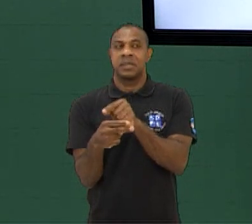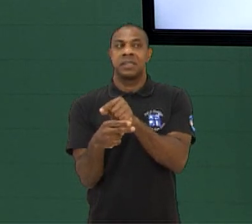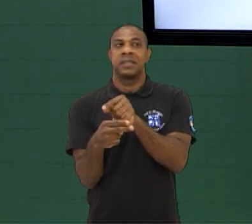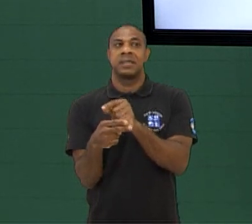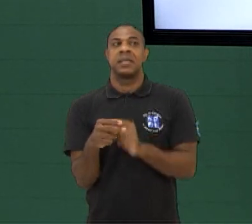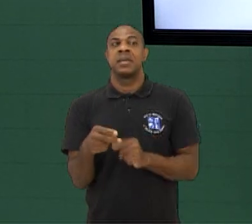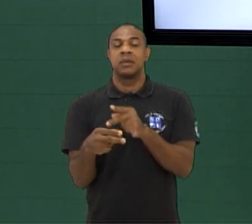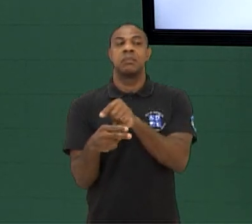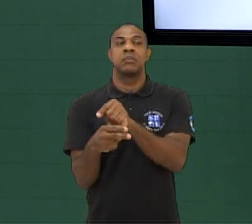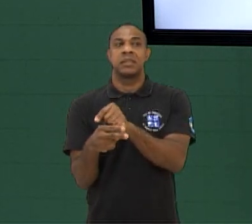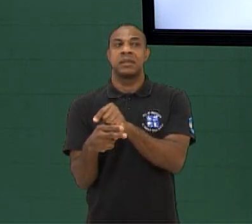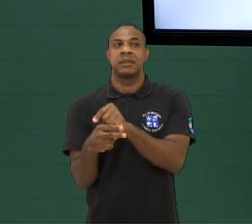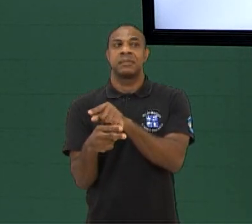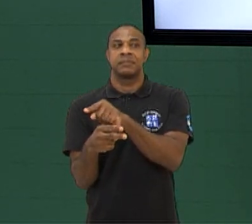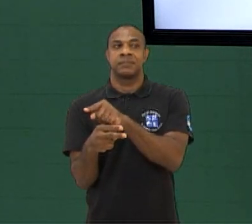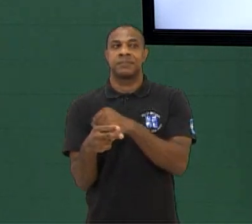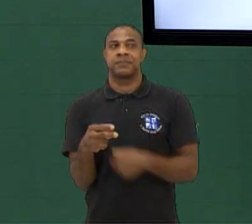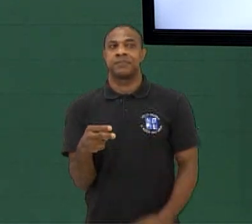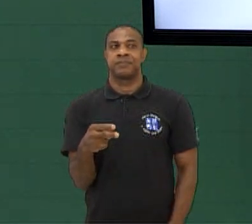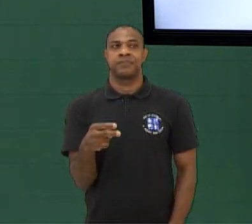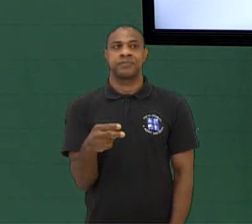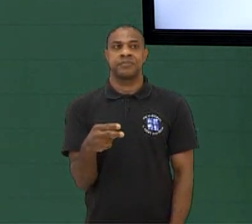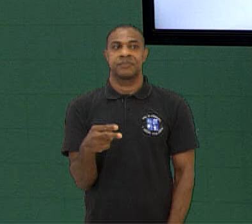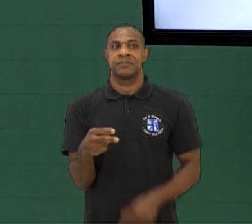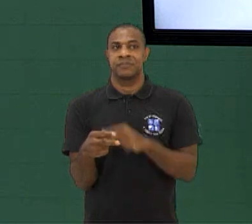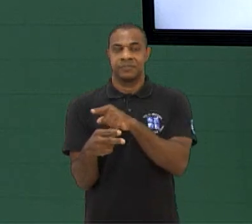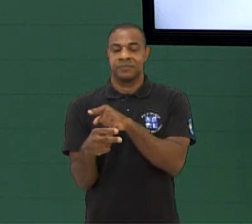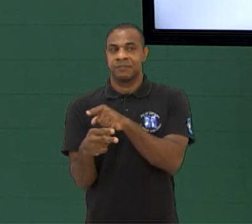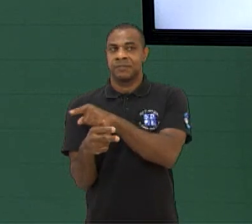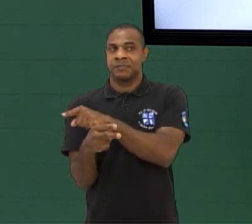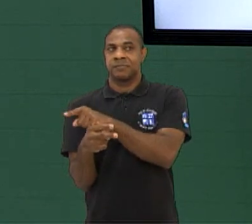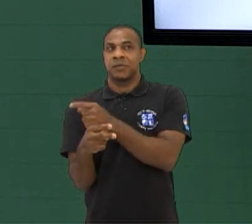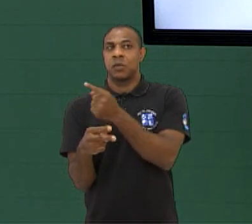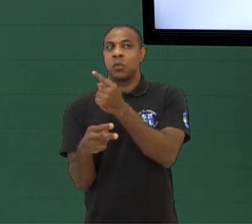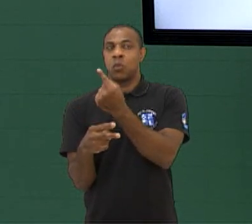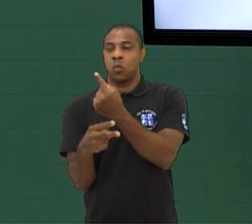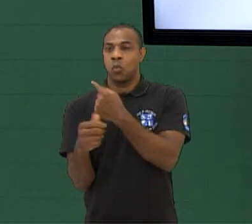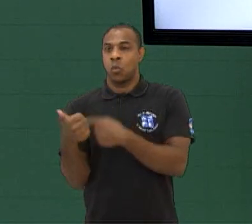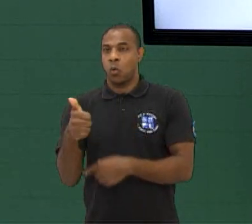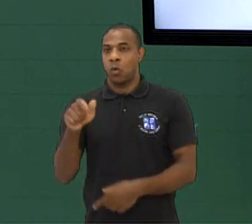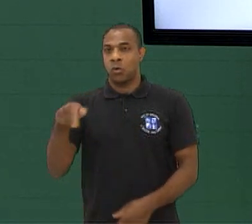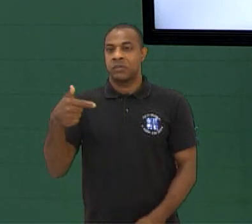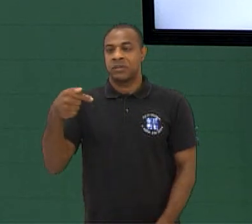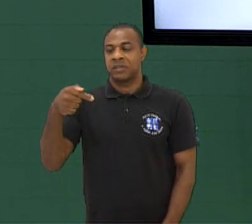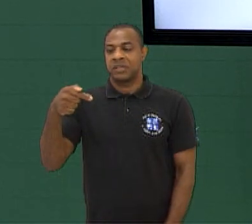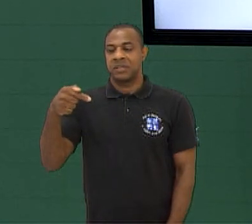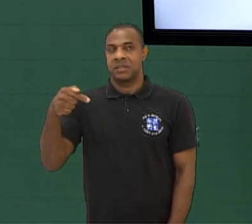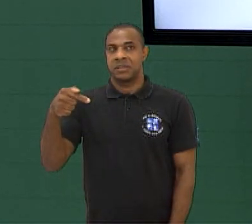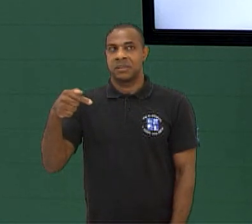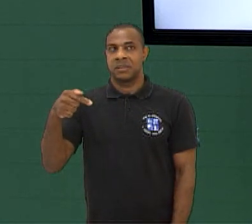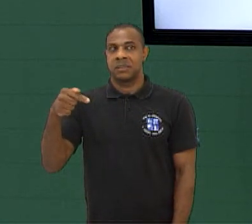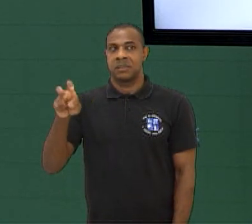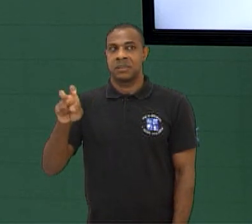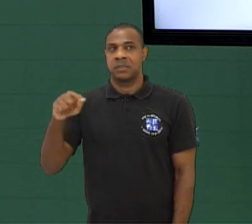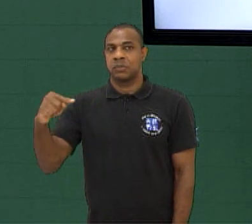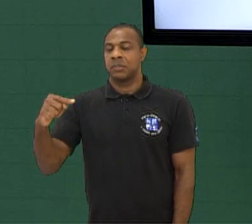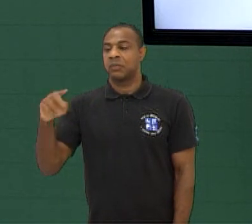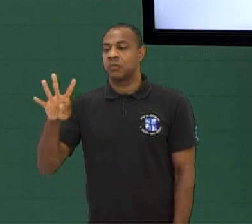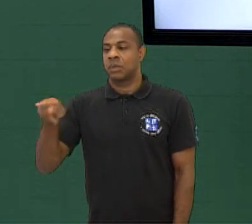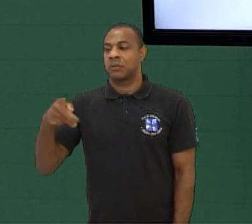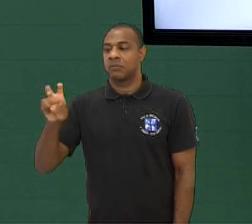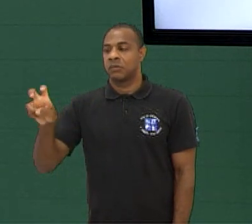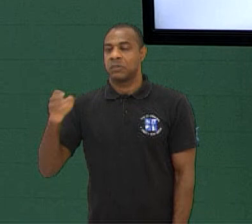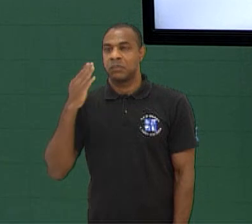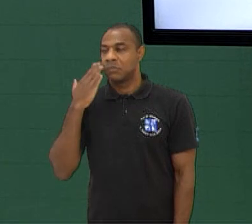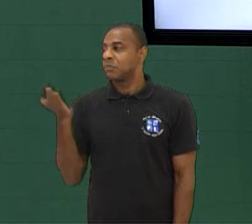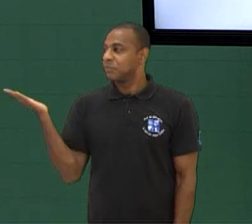mais é menos. O contrário da adição é subtração. Tudo bem? Vamos continuar. 1,2t